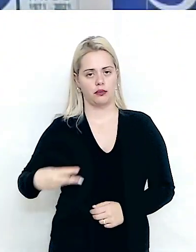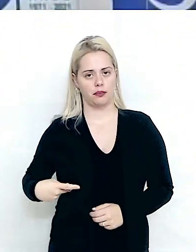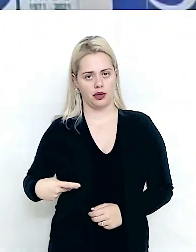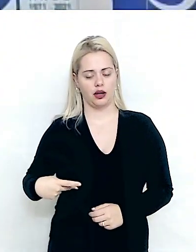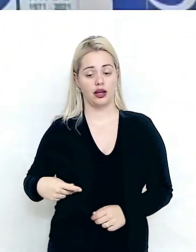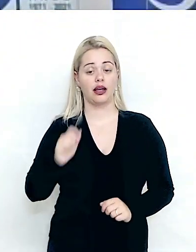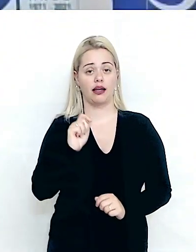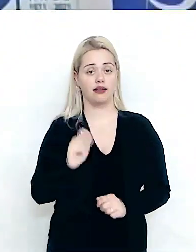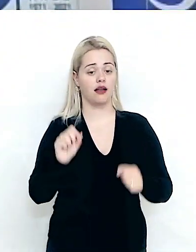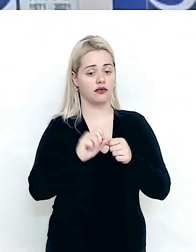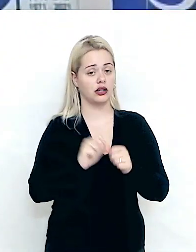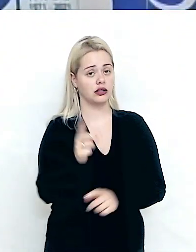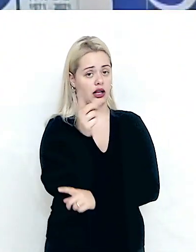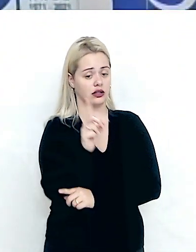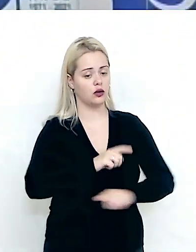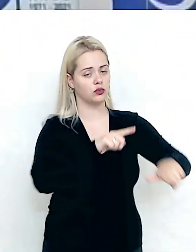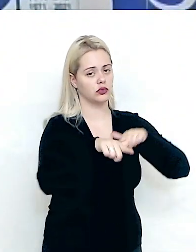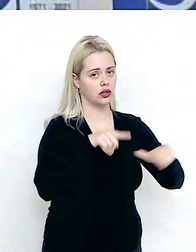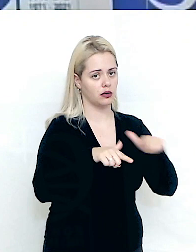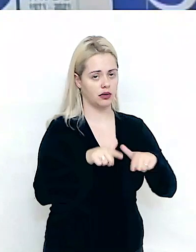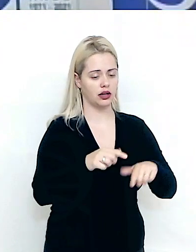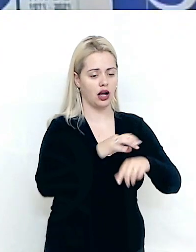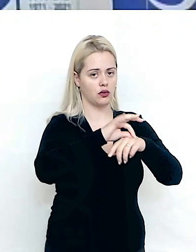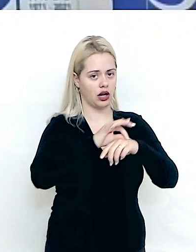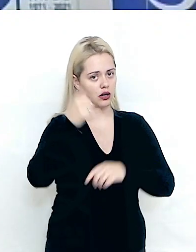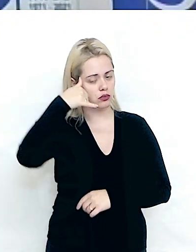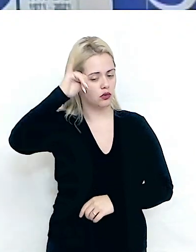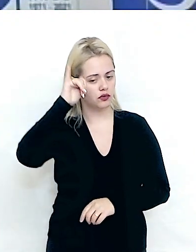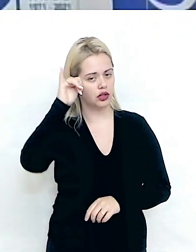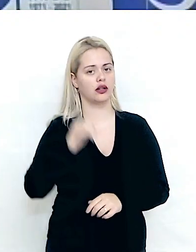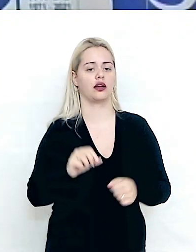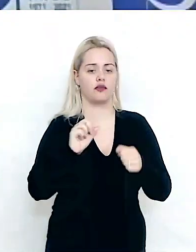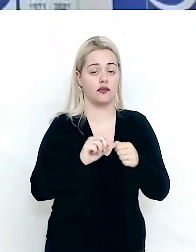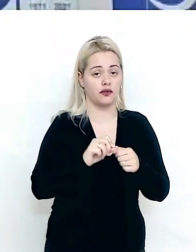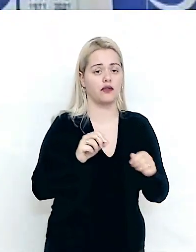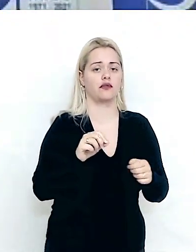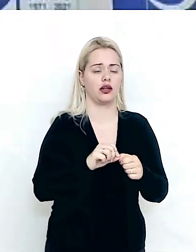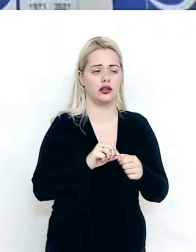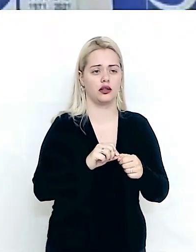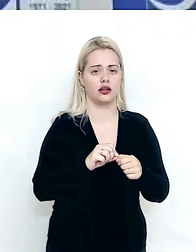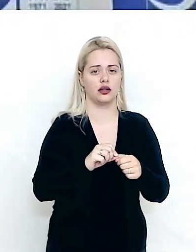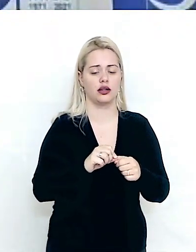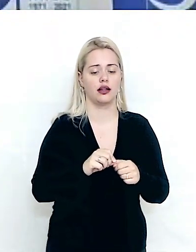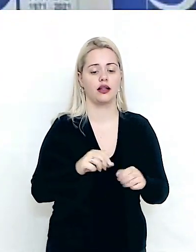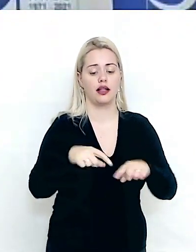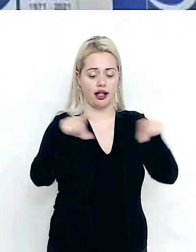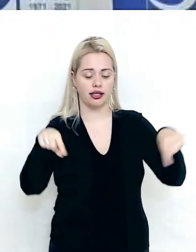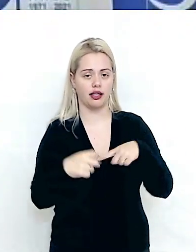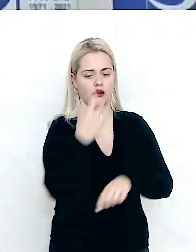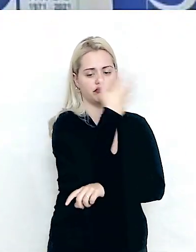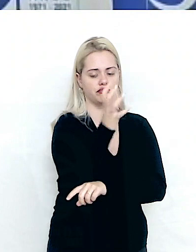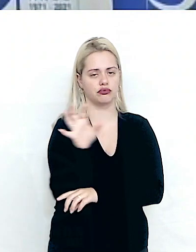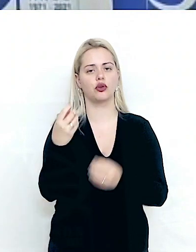se comprometem a não trabalhar com carne bovina produzida em terra desmatada